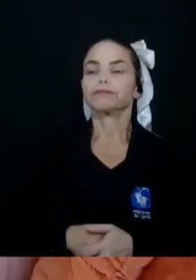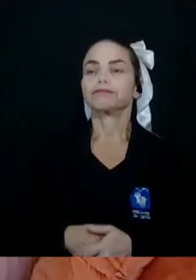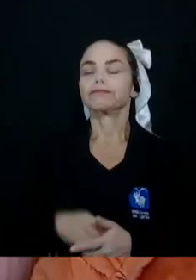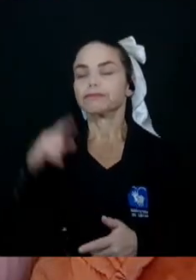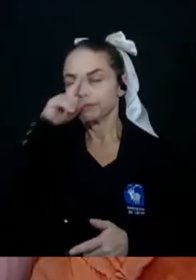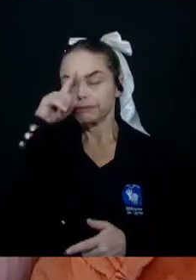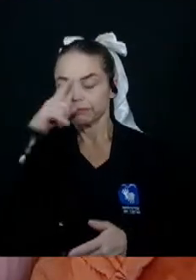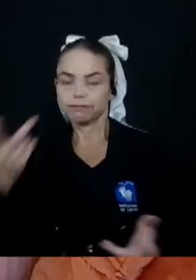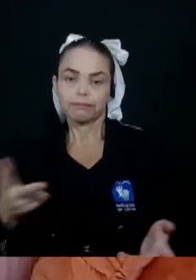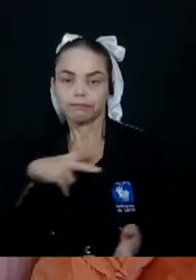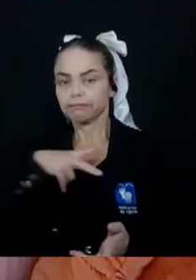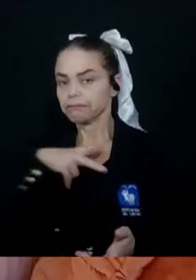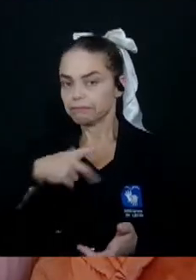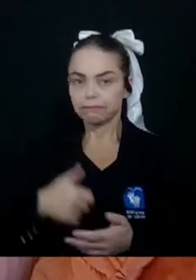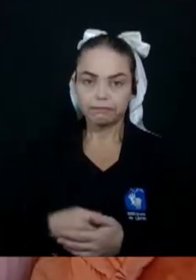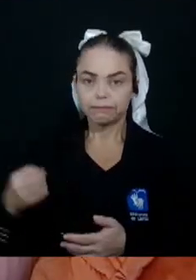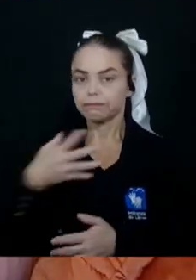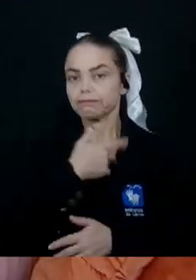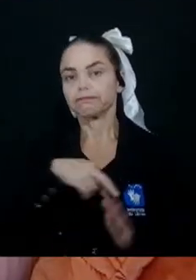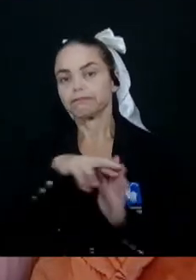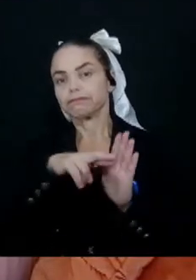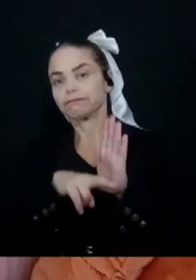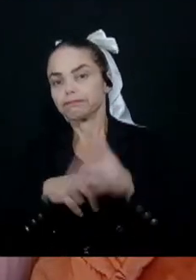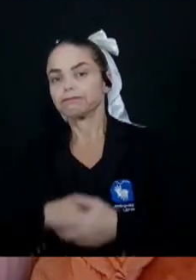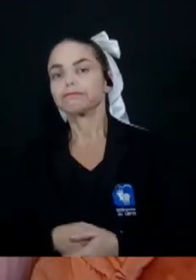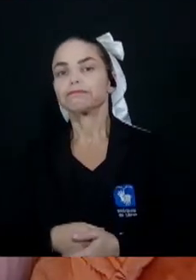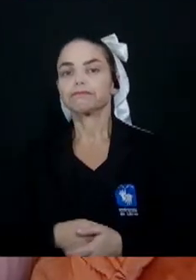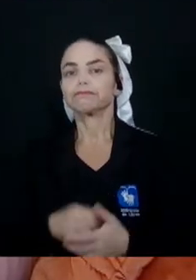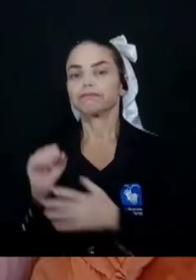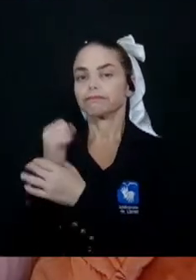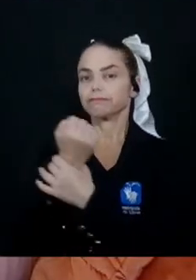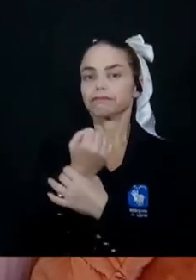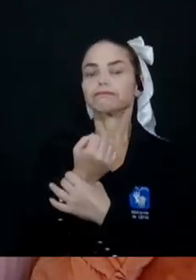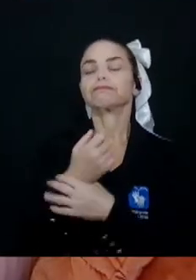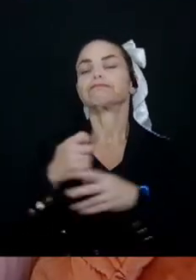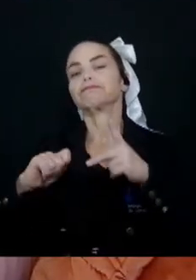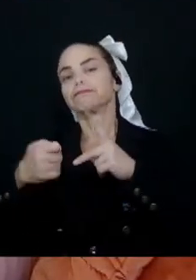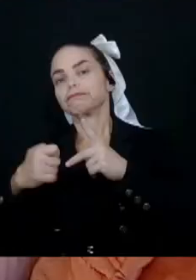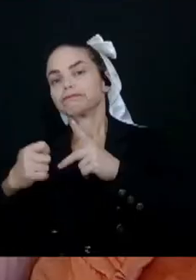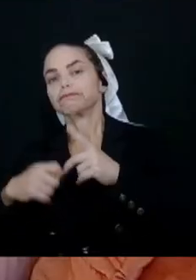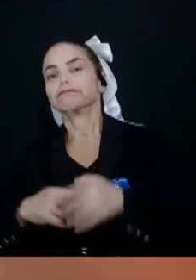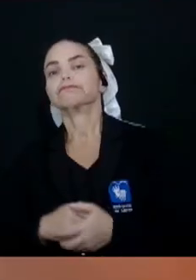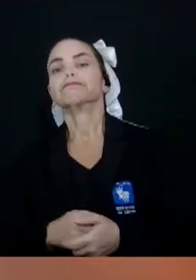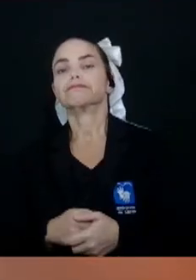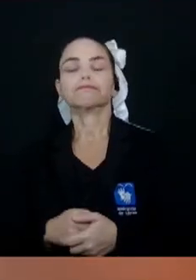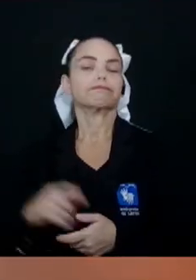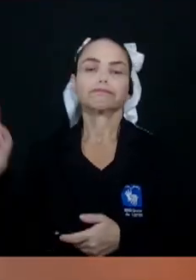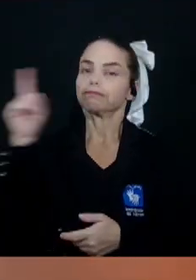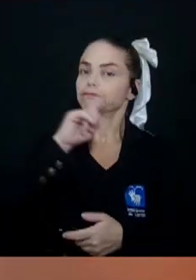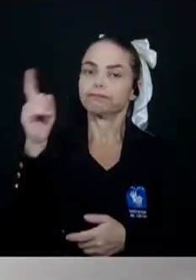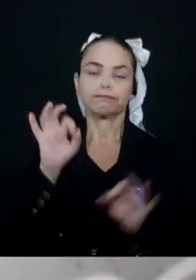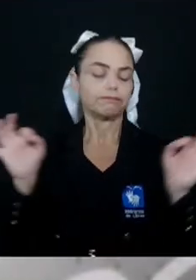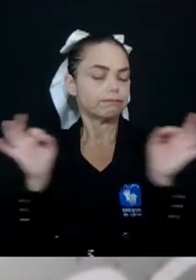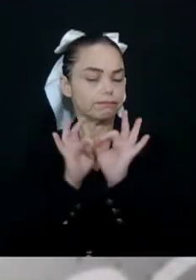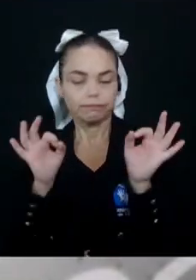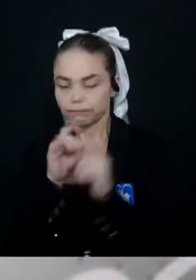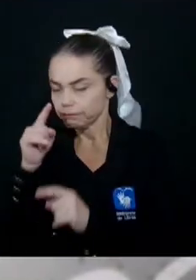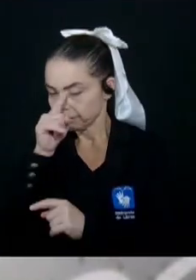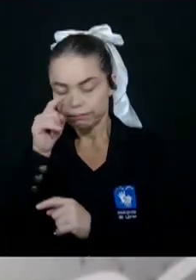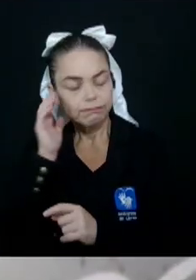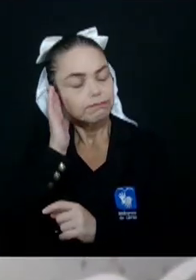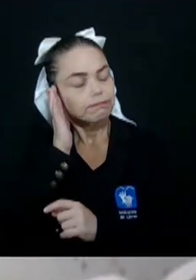essas novas regras de segurança do Pix? Não traz nenhum risco. O